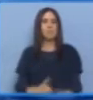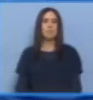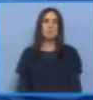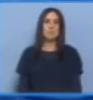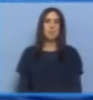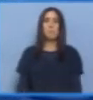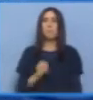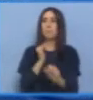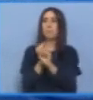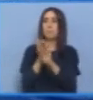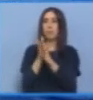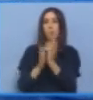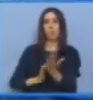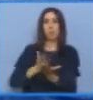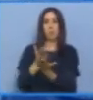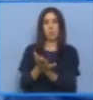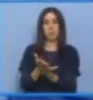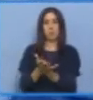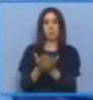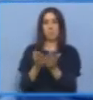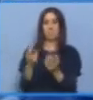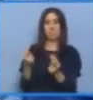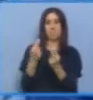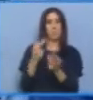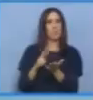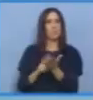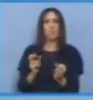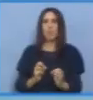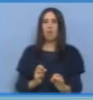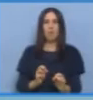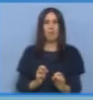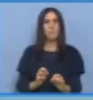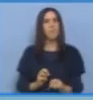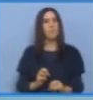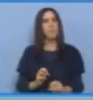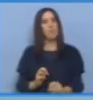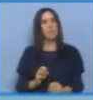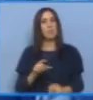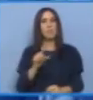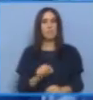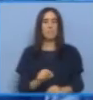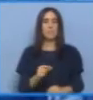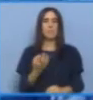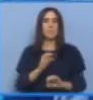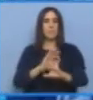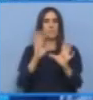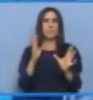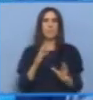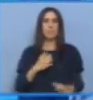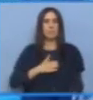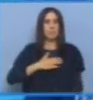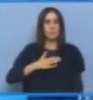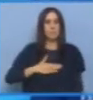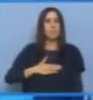um emprego, por exemplo, se falarmos nesses termos, não é reconhecido. Também, obviamente que as empresas e